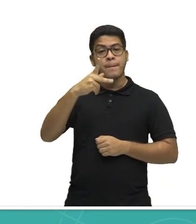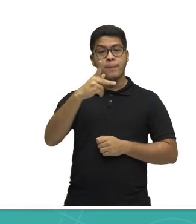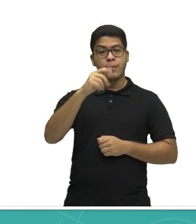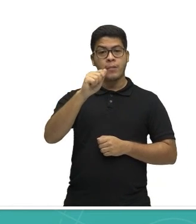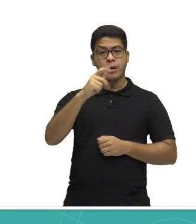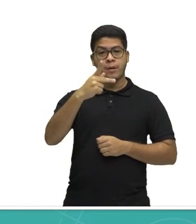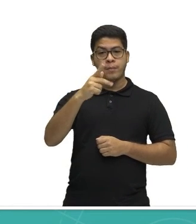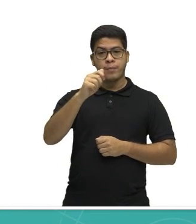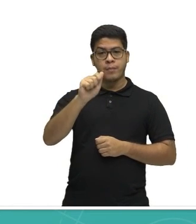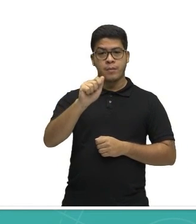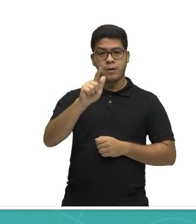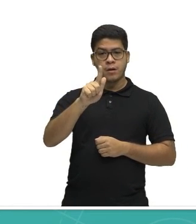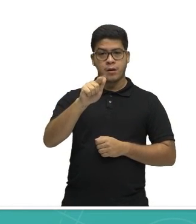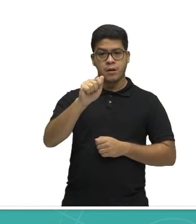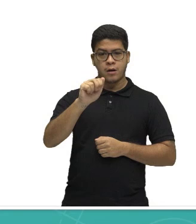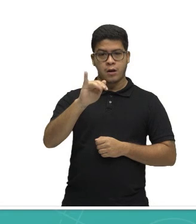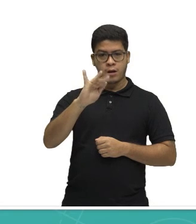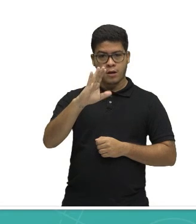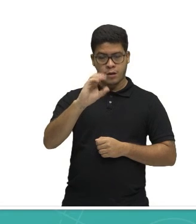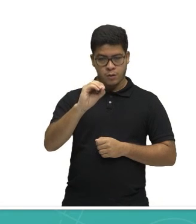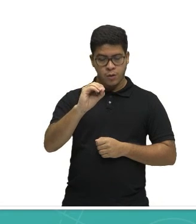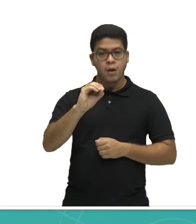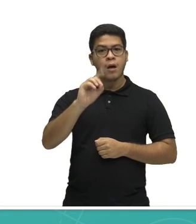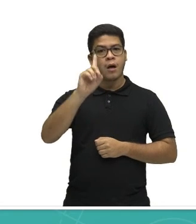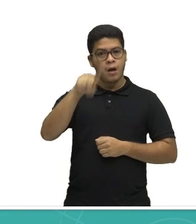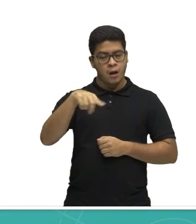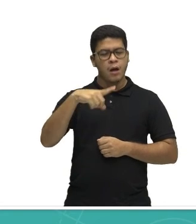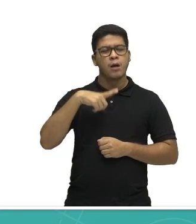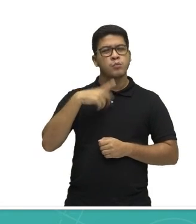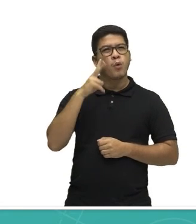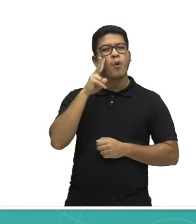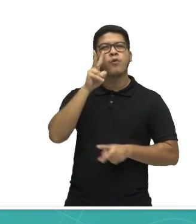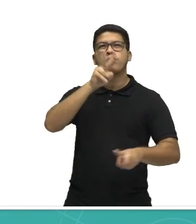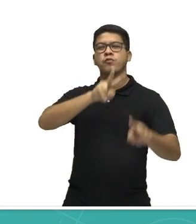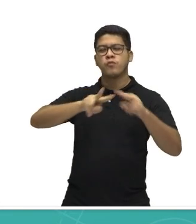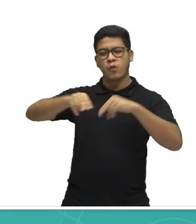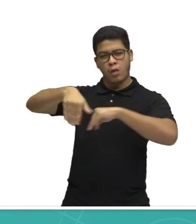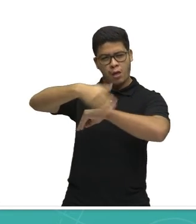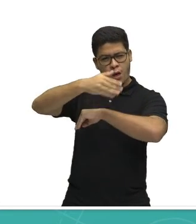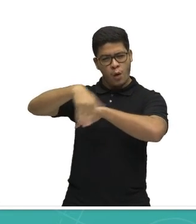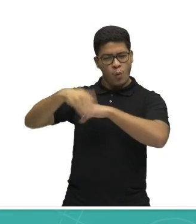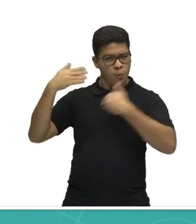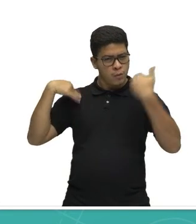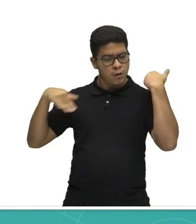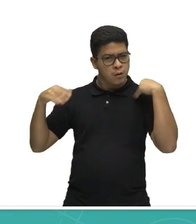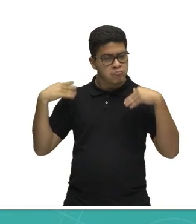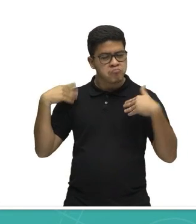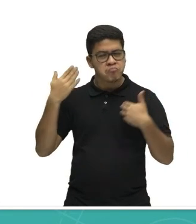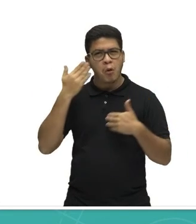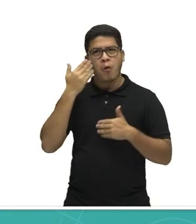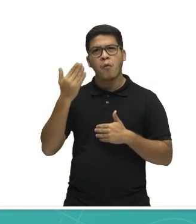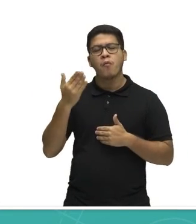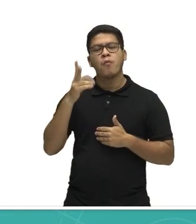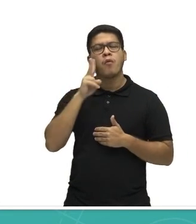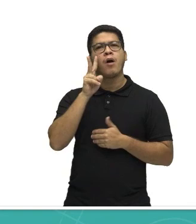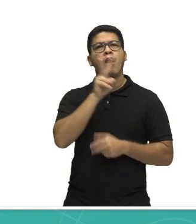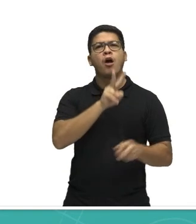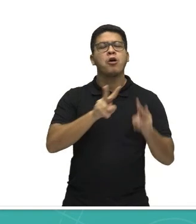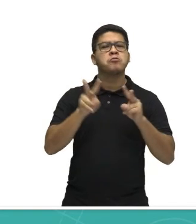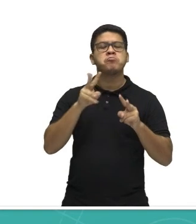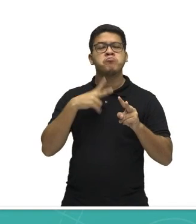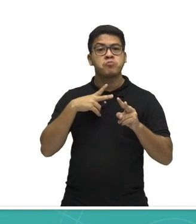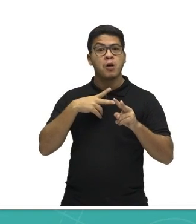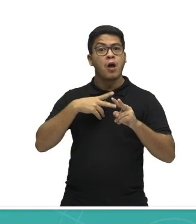saio às ruas, eu vejo muitos adultos aqui jogando o papagaio, né, soltando o papagaio. Então, nas